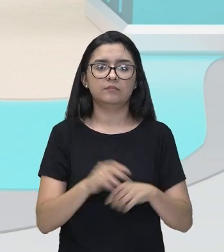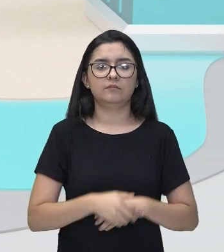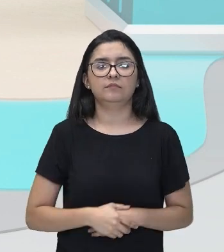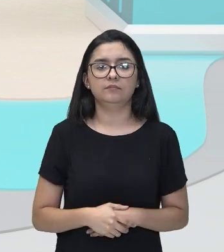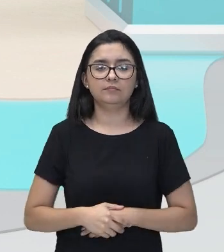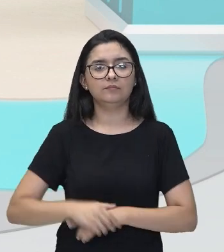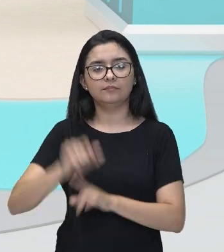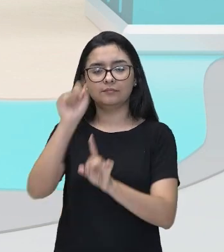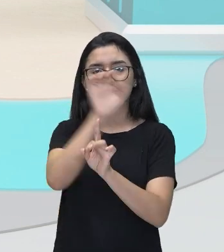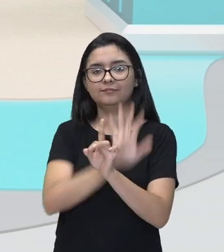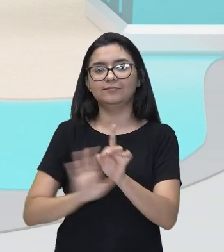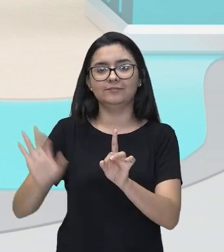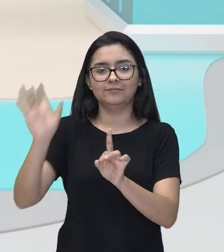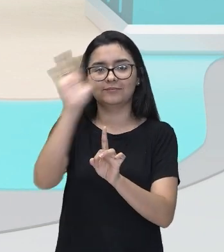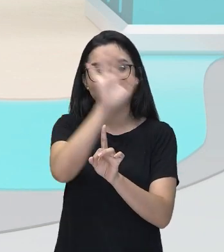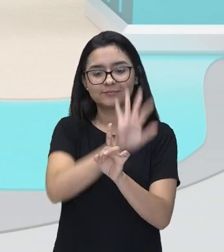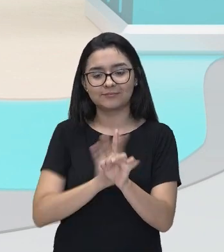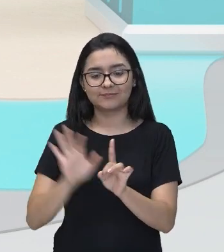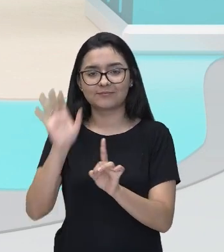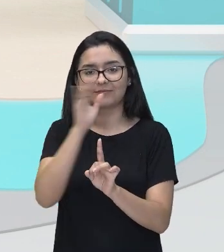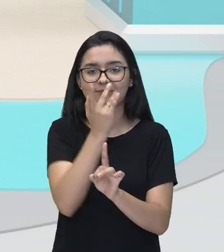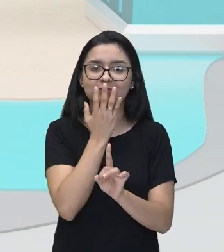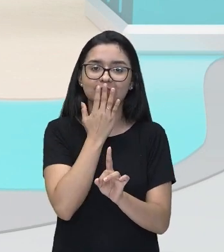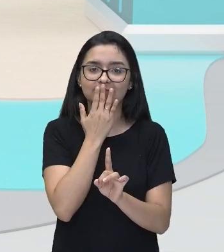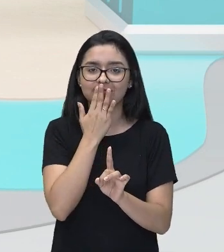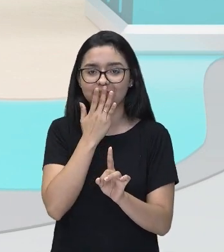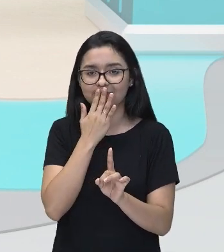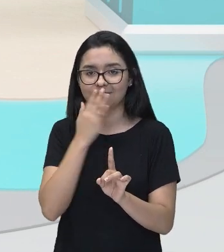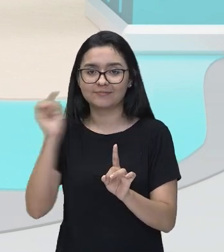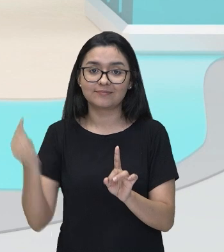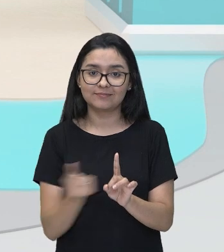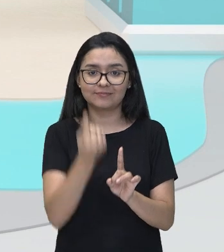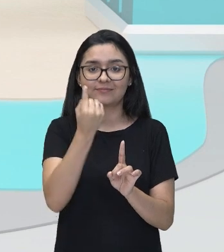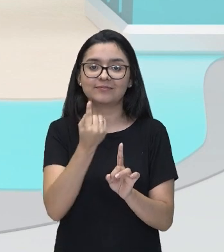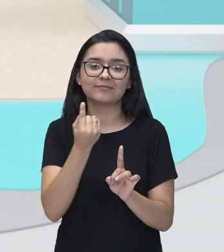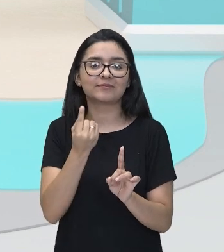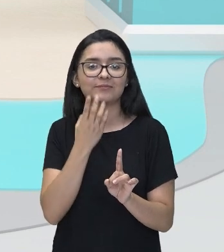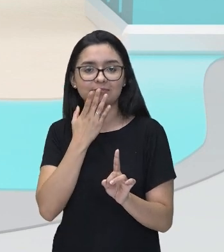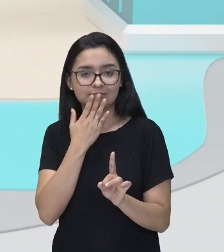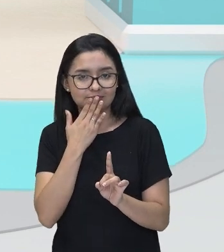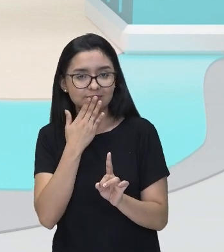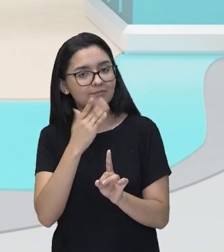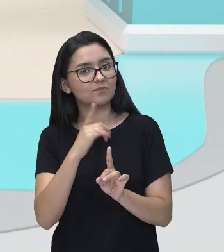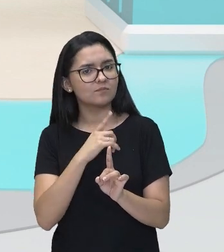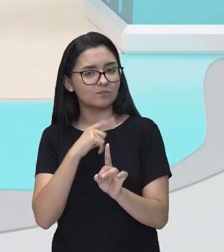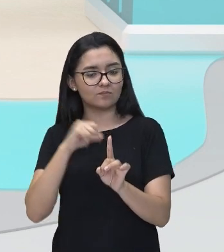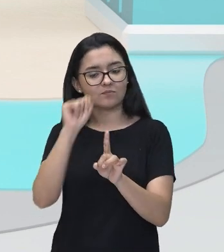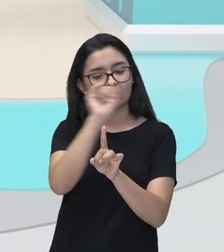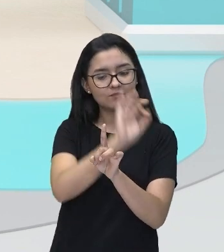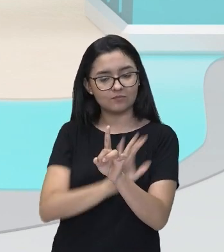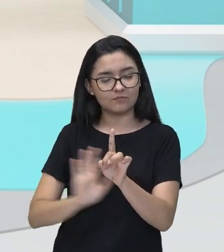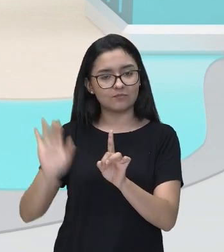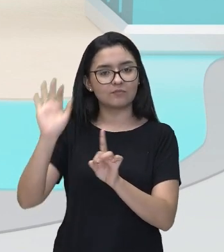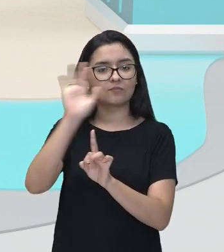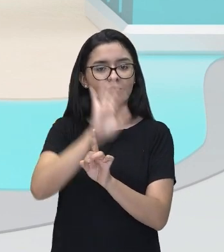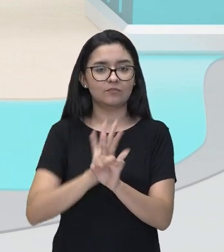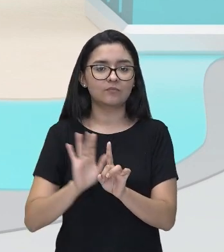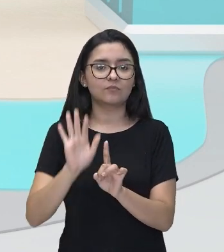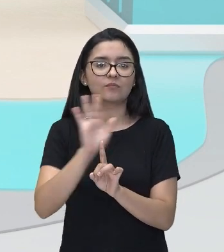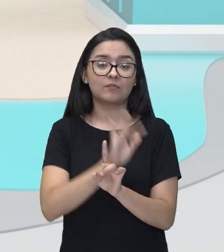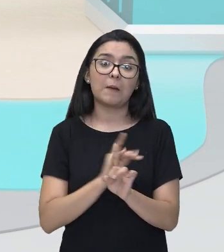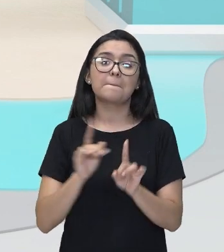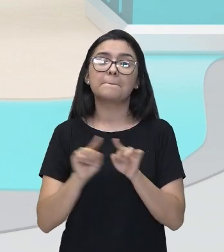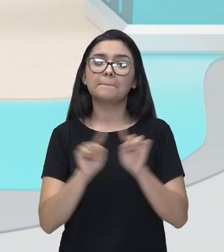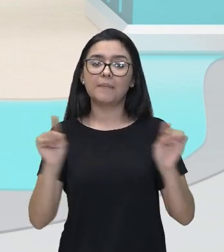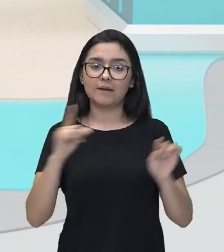um cenário com cores monocromáticas. Então, ele utilizou vários tons aí, utilizando uma